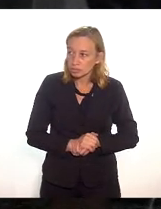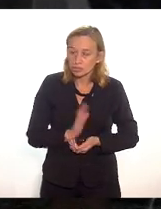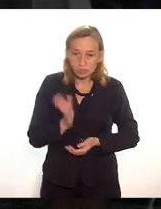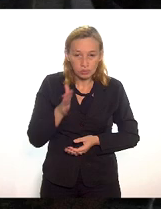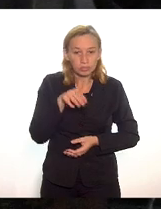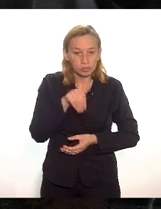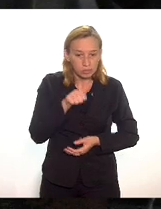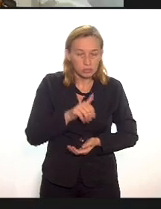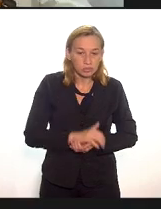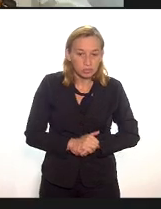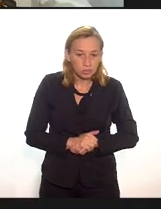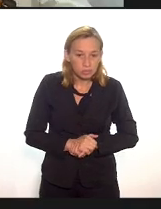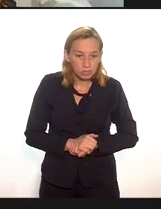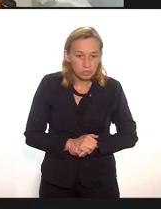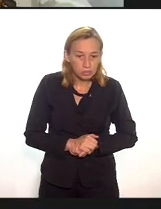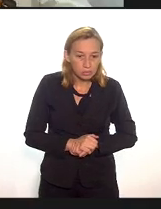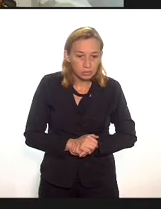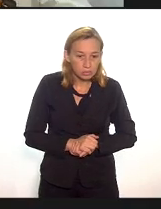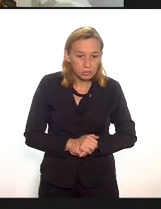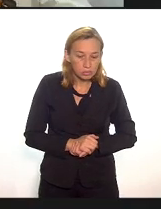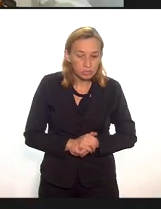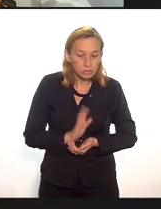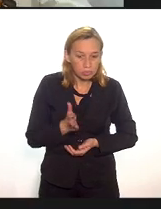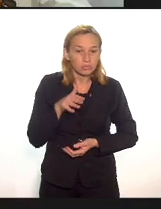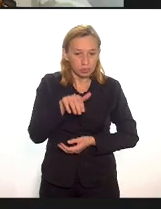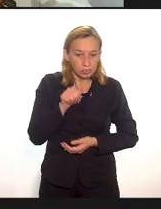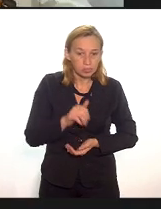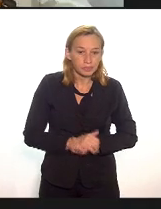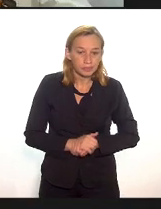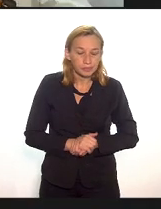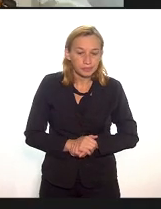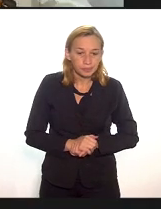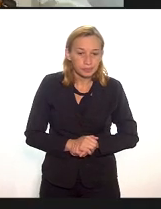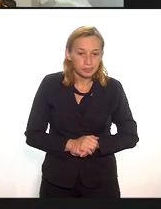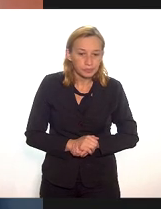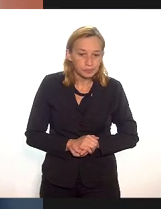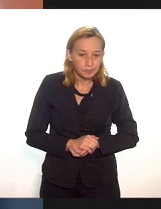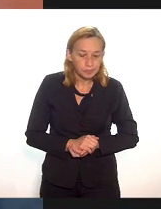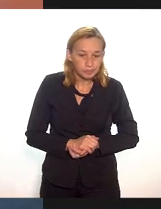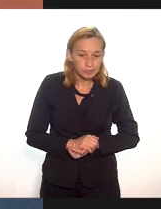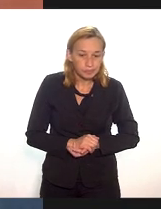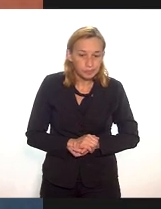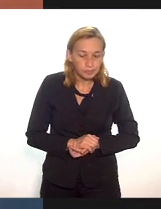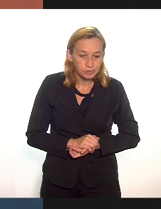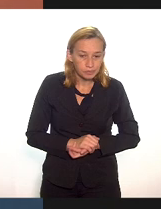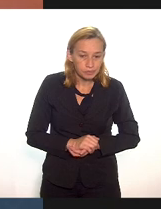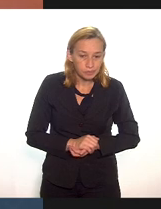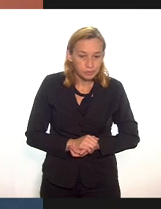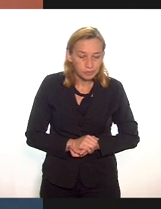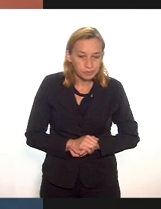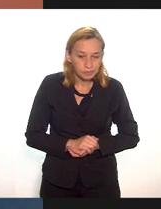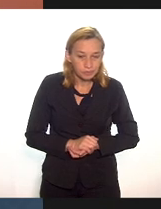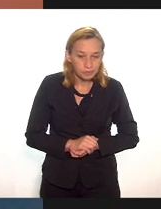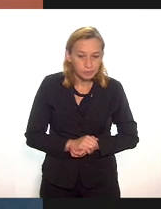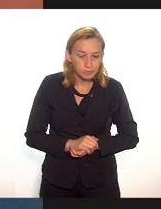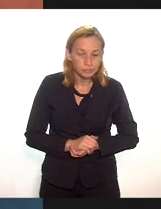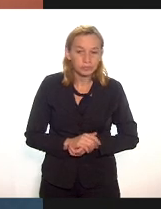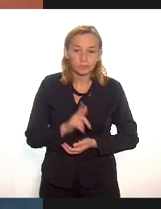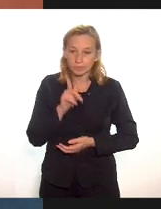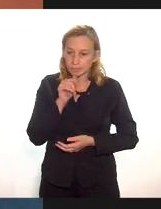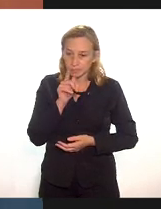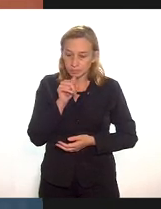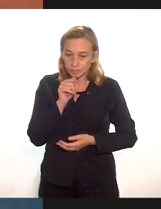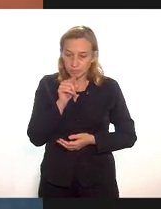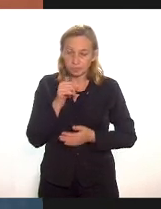chamei. Chamou meu nome? Chamei, sim, senhor. Nós estamos falando da produção de água